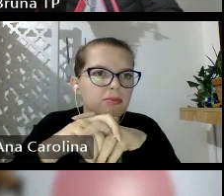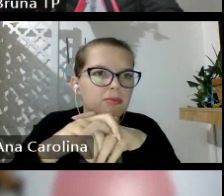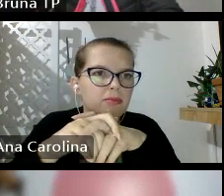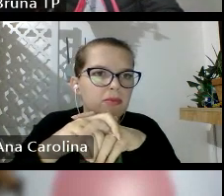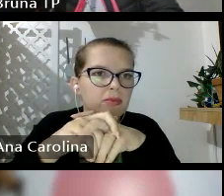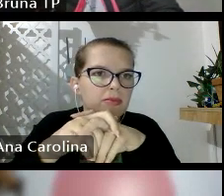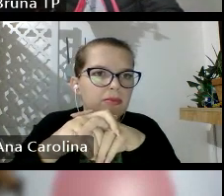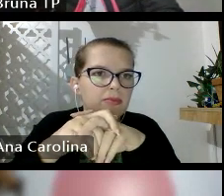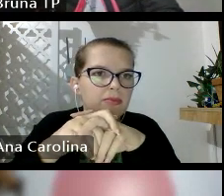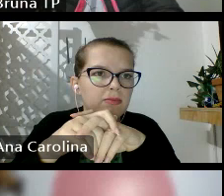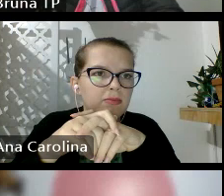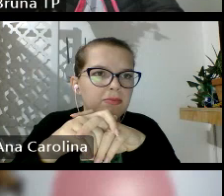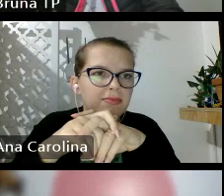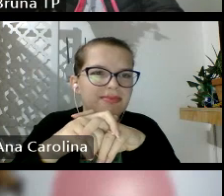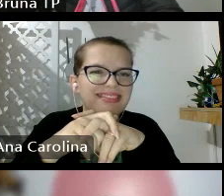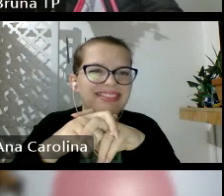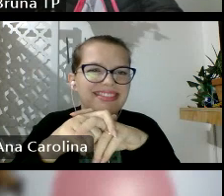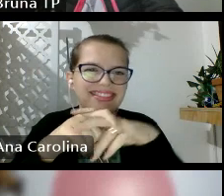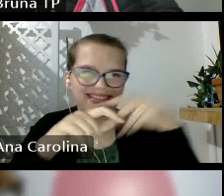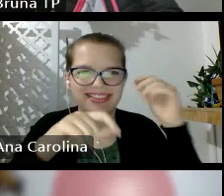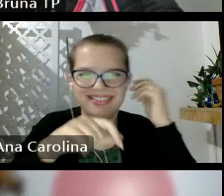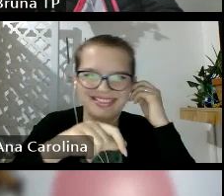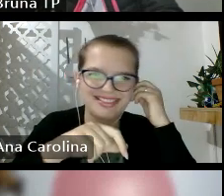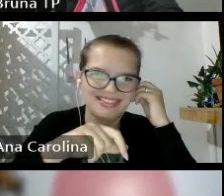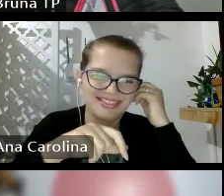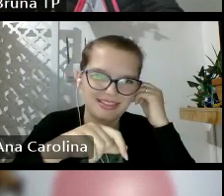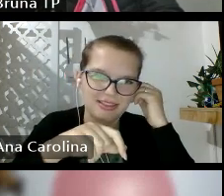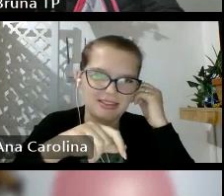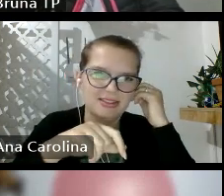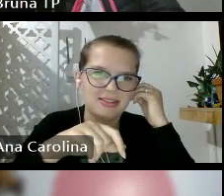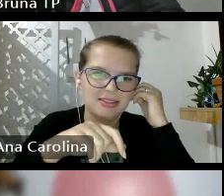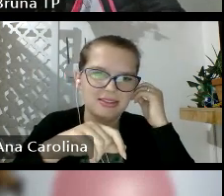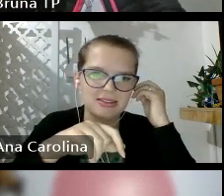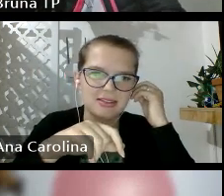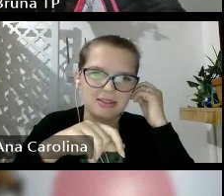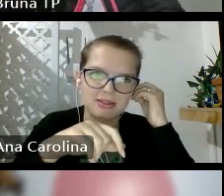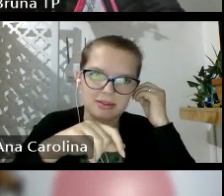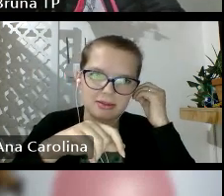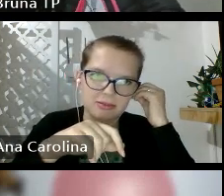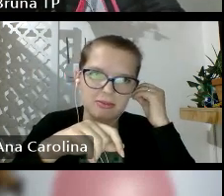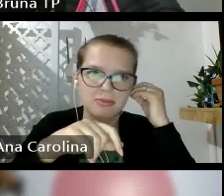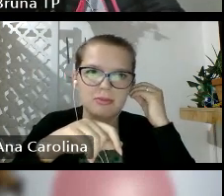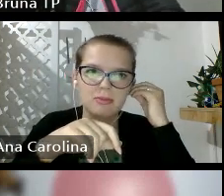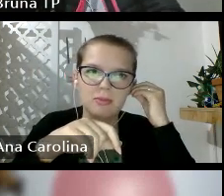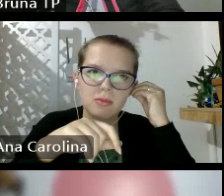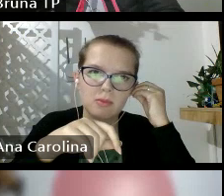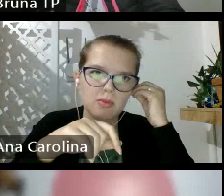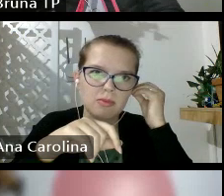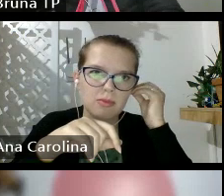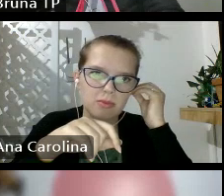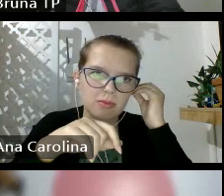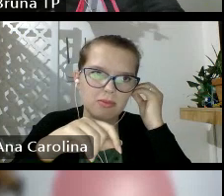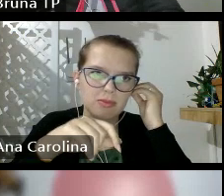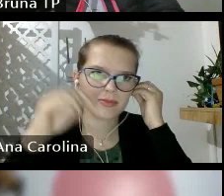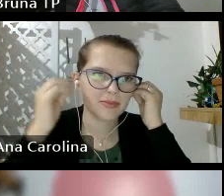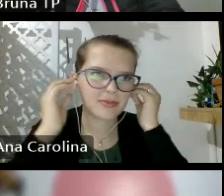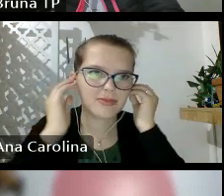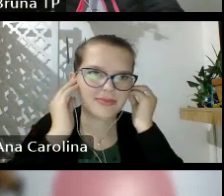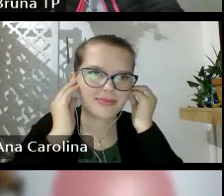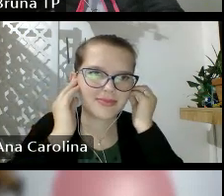Tenho certeza que ele concorda comigo. Falta muito profissional nessa área. Então, Me permite falar números?